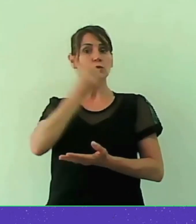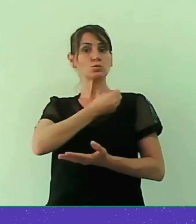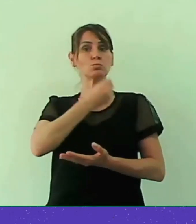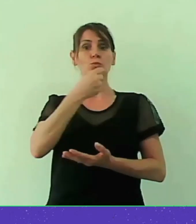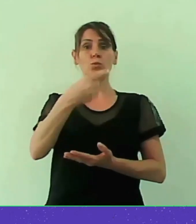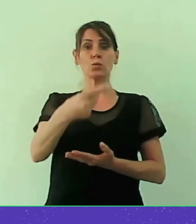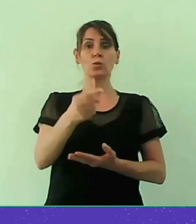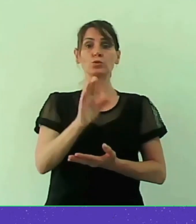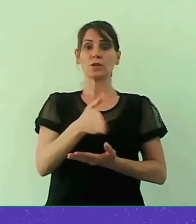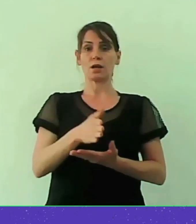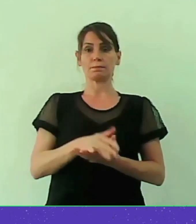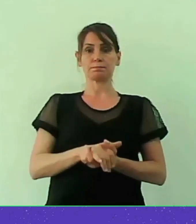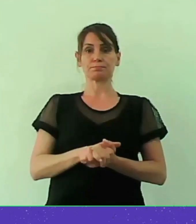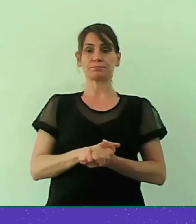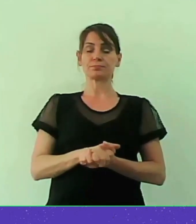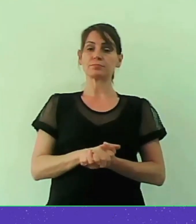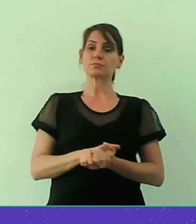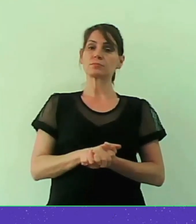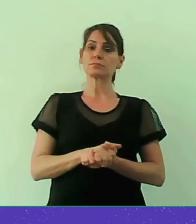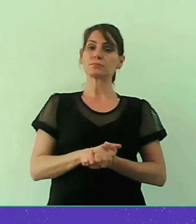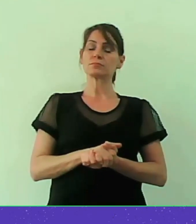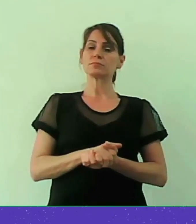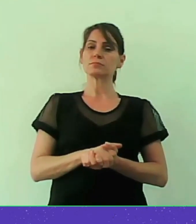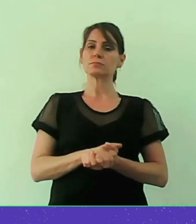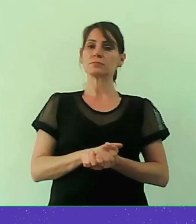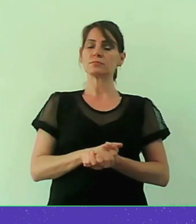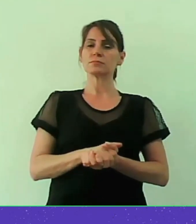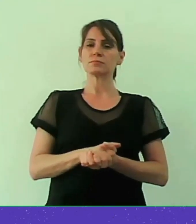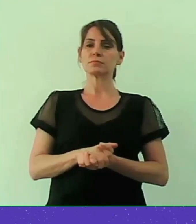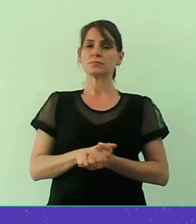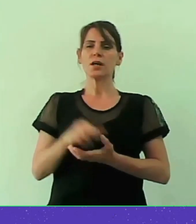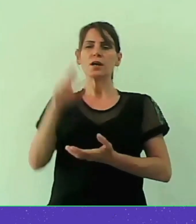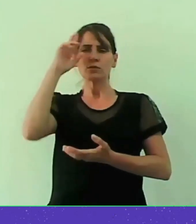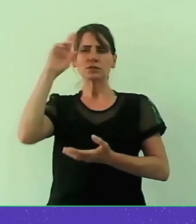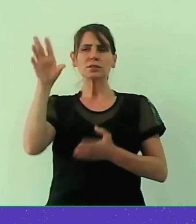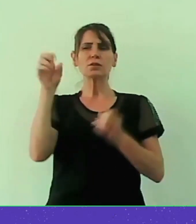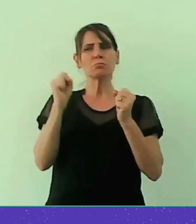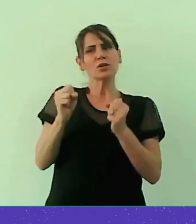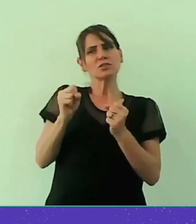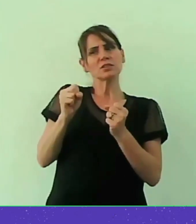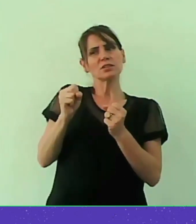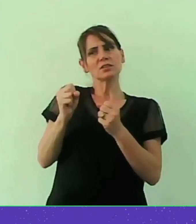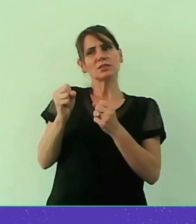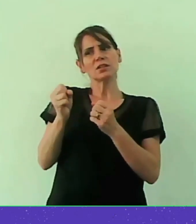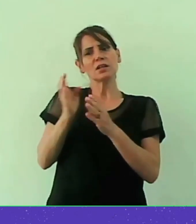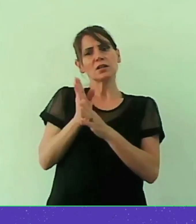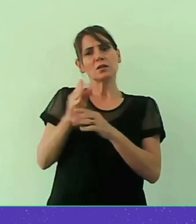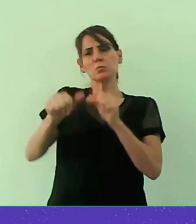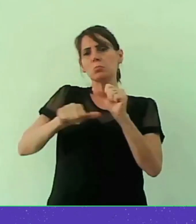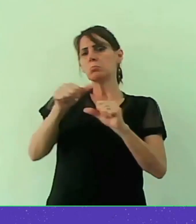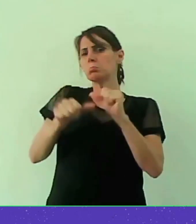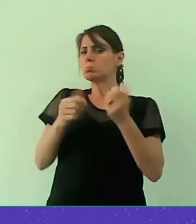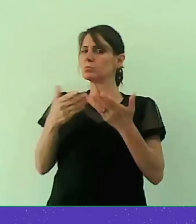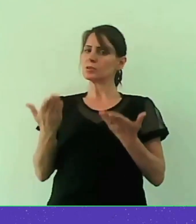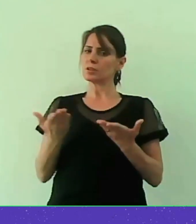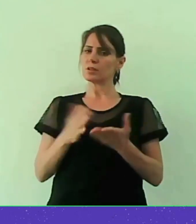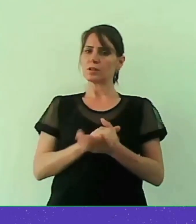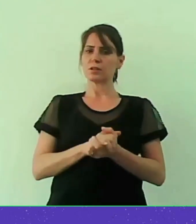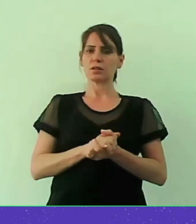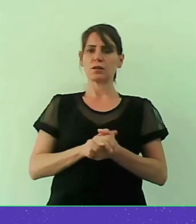O Senhor pode dar uma outra direção, ou Ele pode dar uma outra